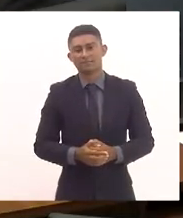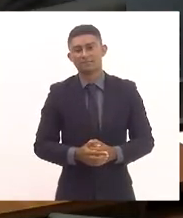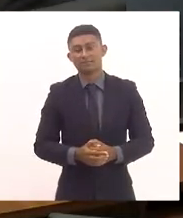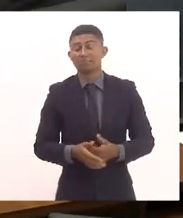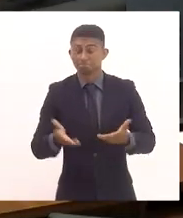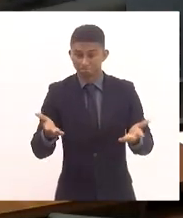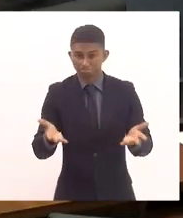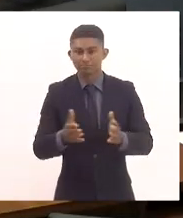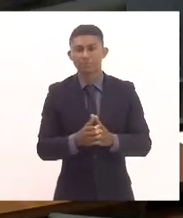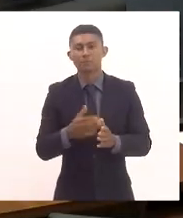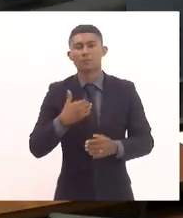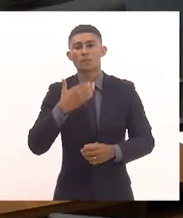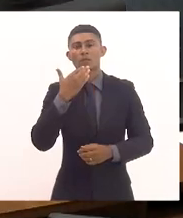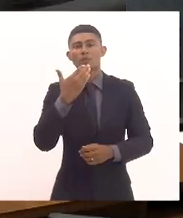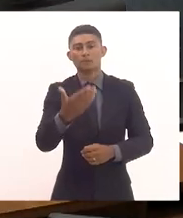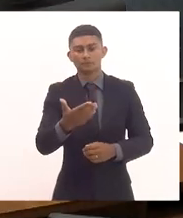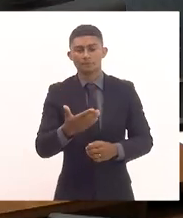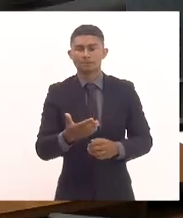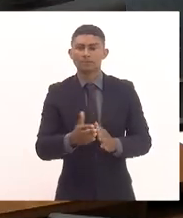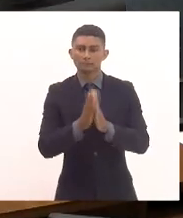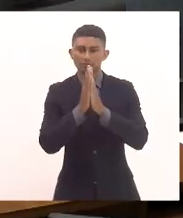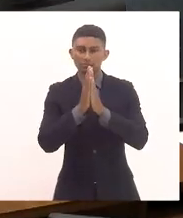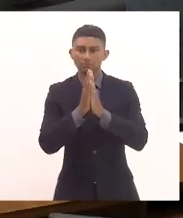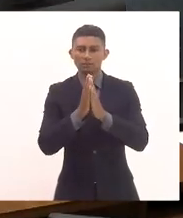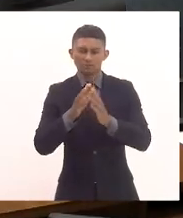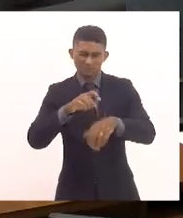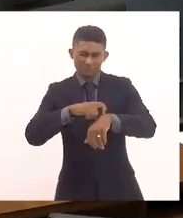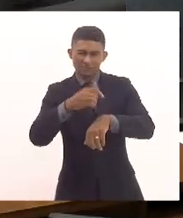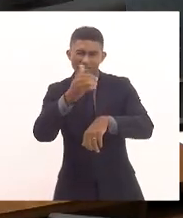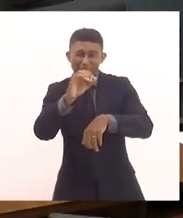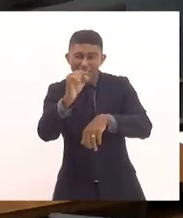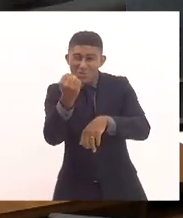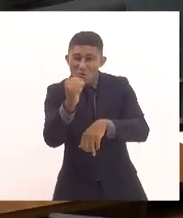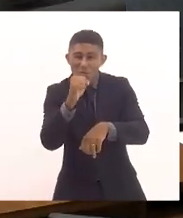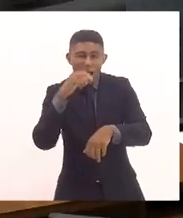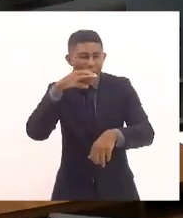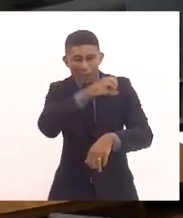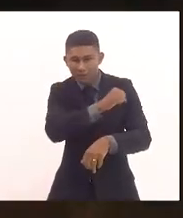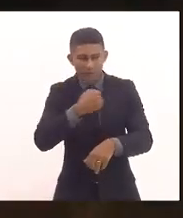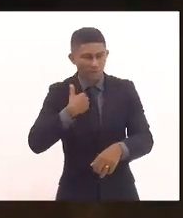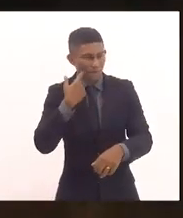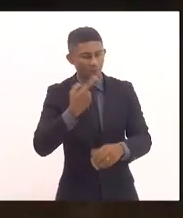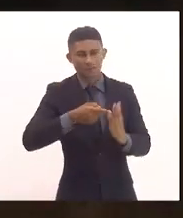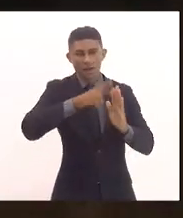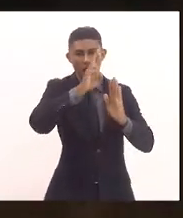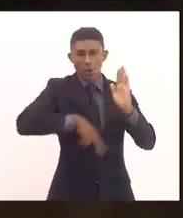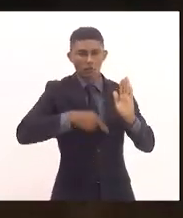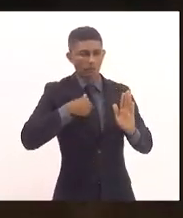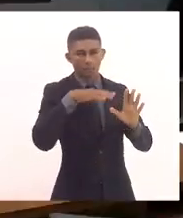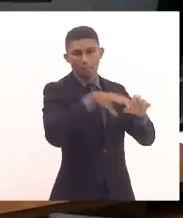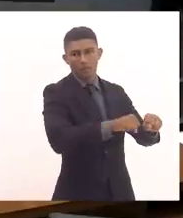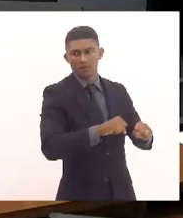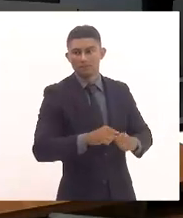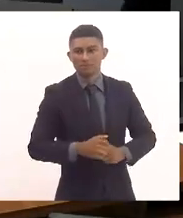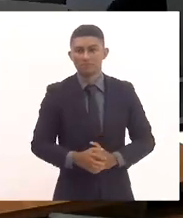Senhor presidente, pedi a Vossa Excelência só 10 segundos aqui para pegar o relatório original.